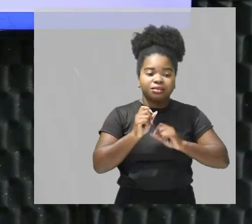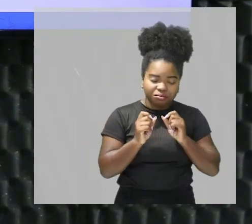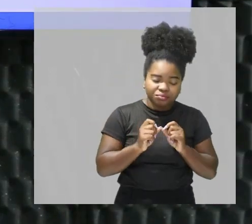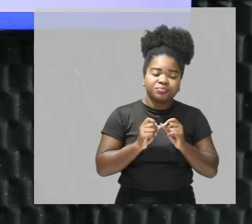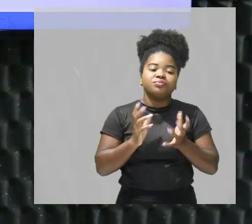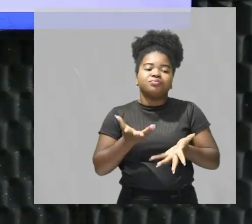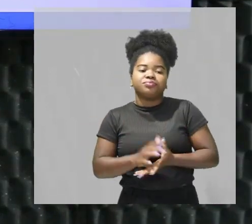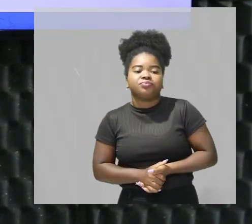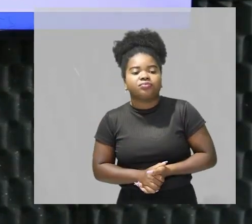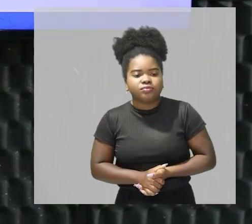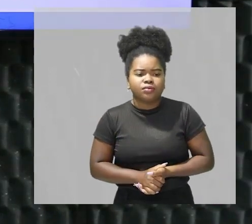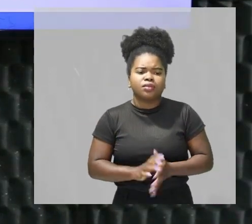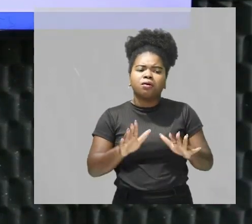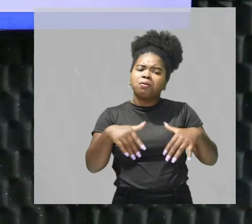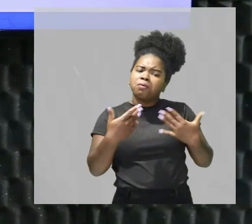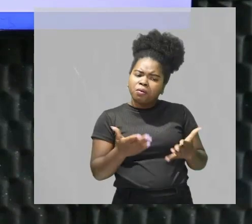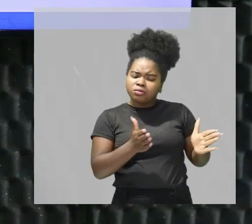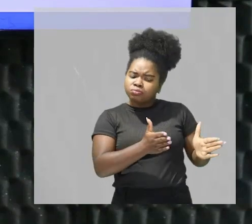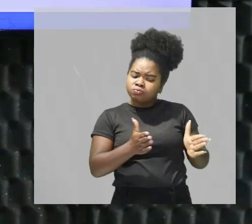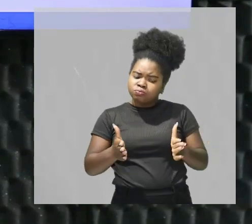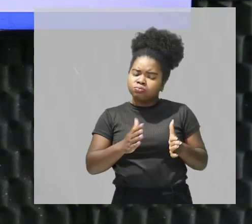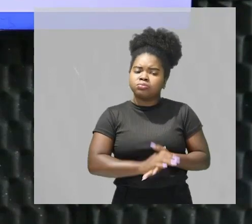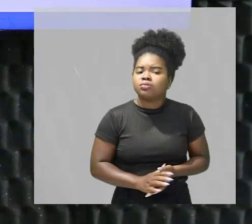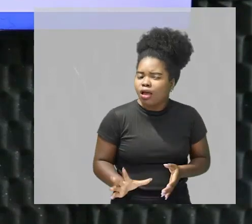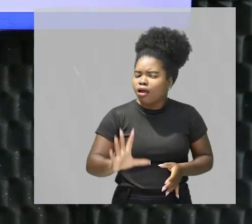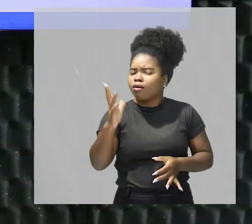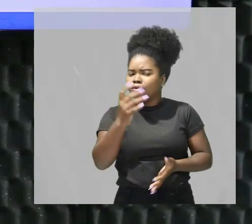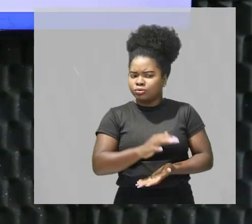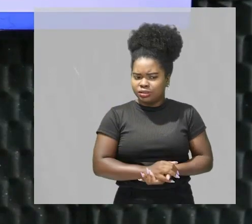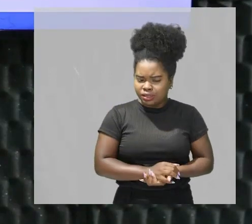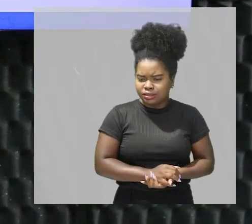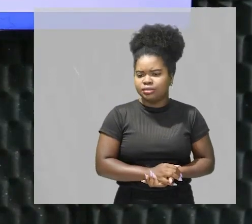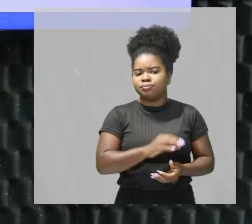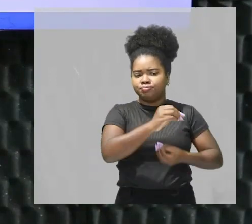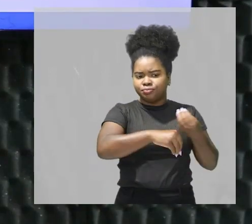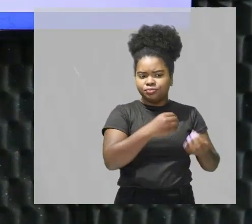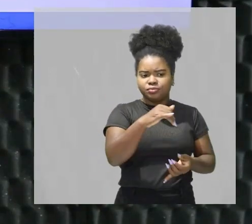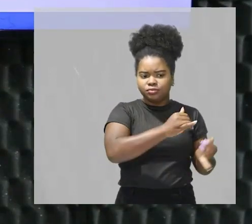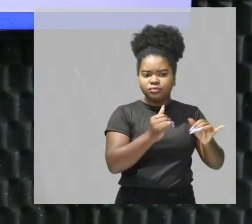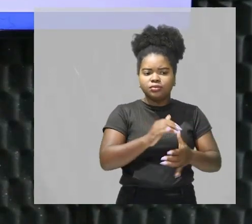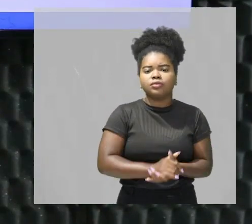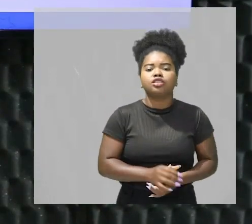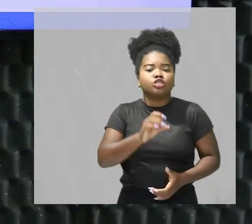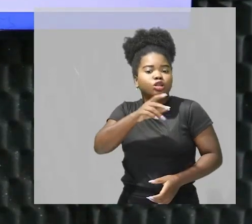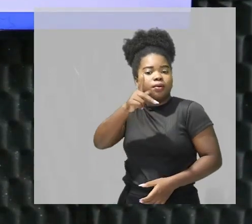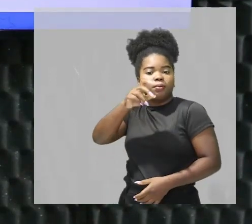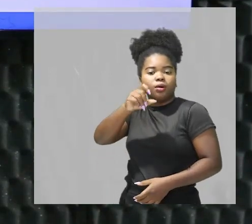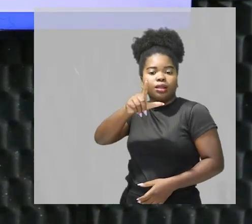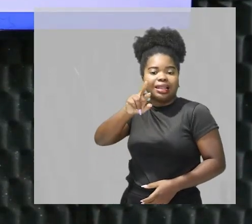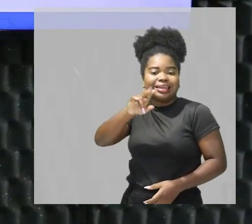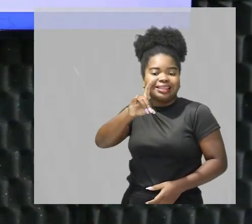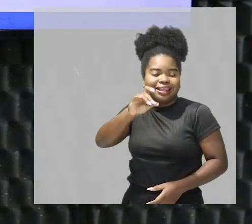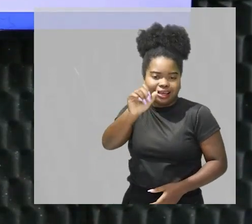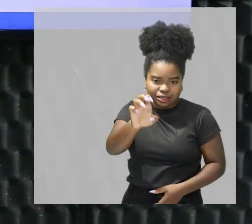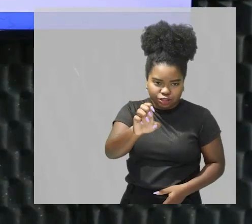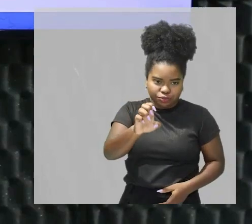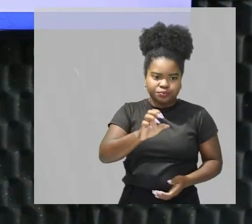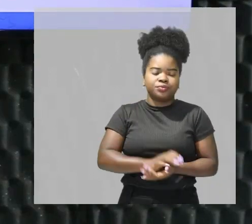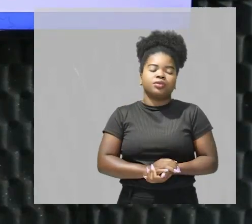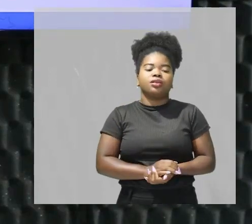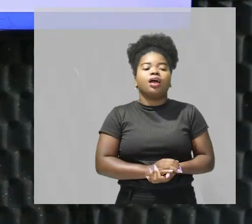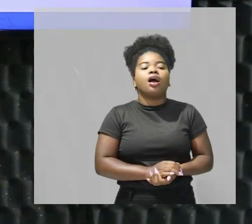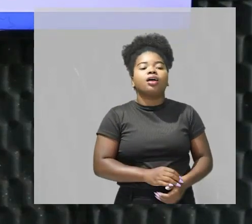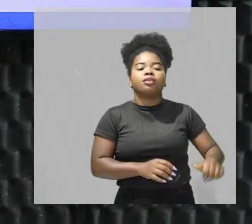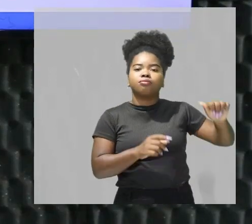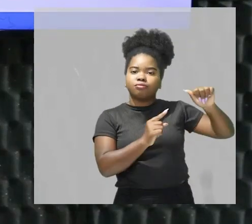ok? Então, qual das etapas do processo é realizada em função apenas da polaridade das substâncias? Aí